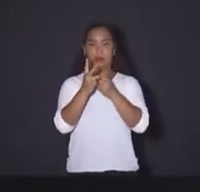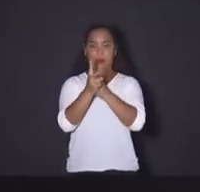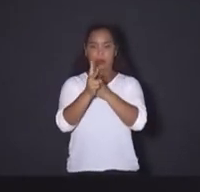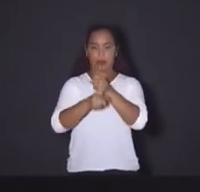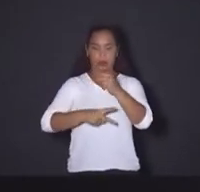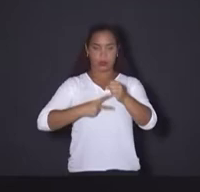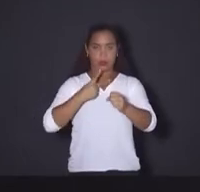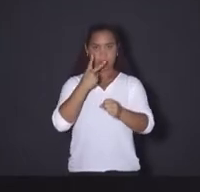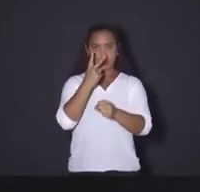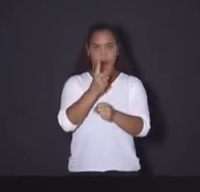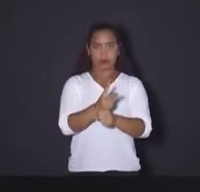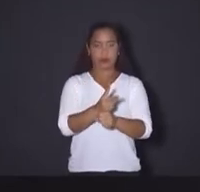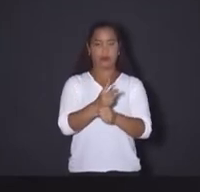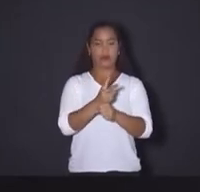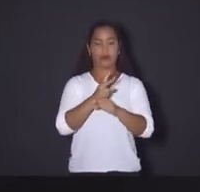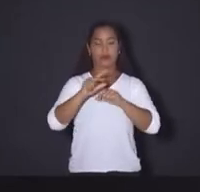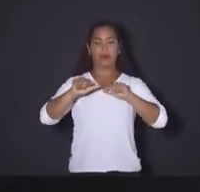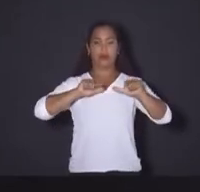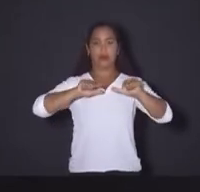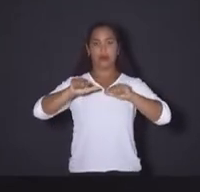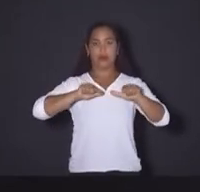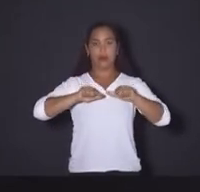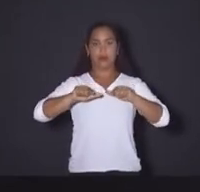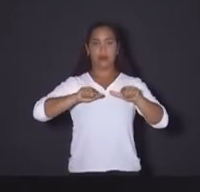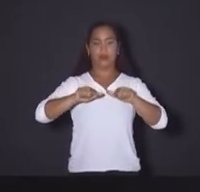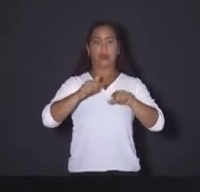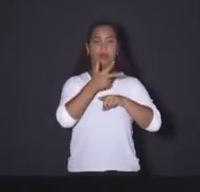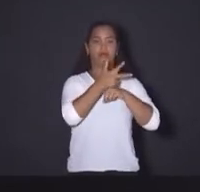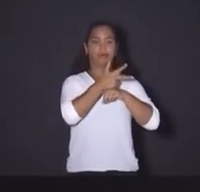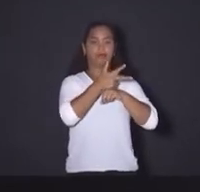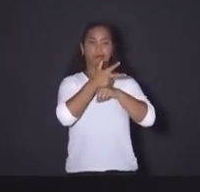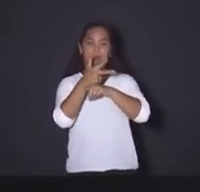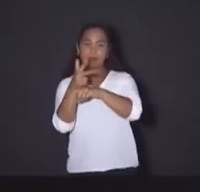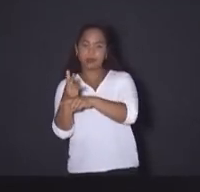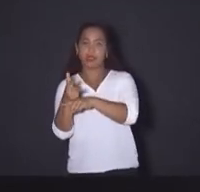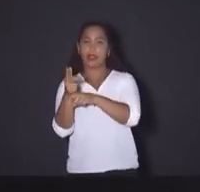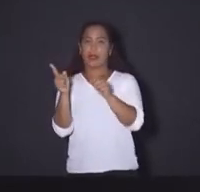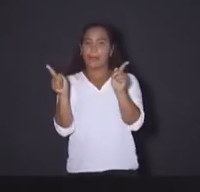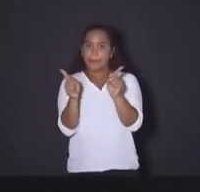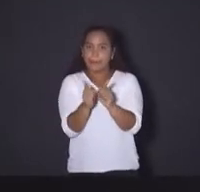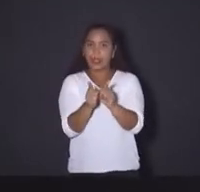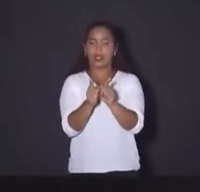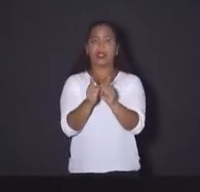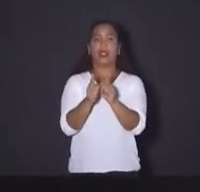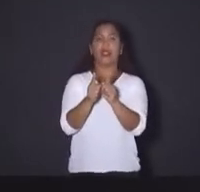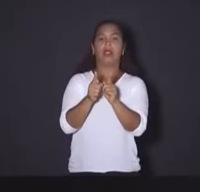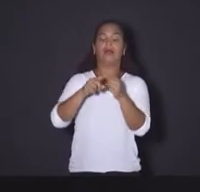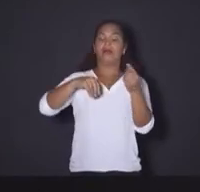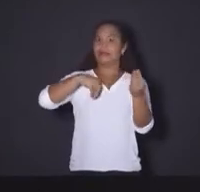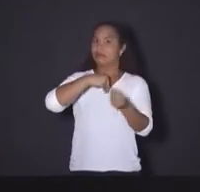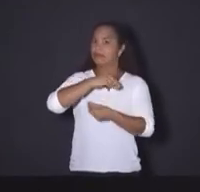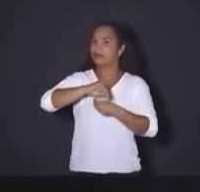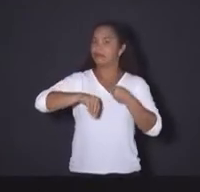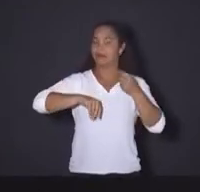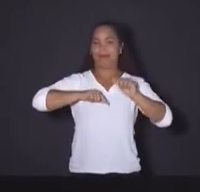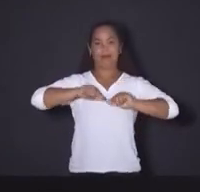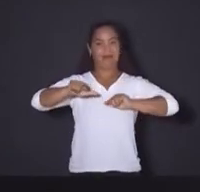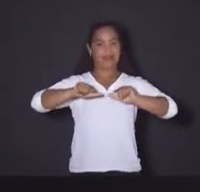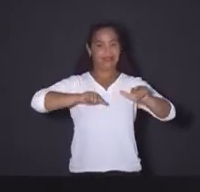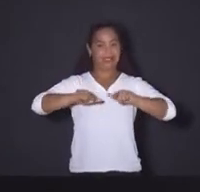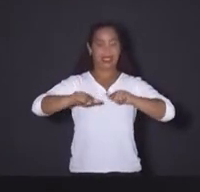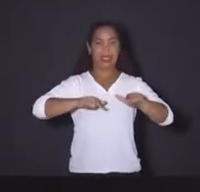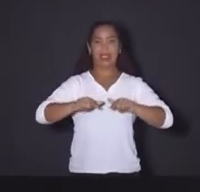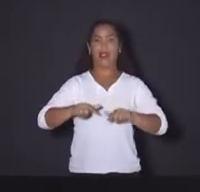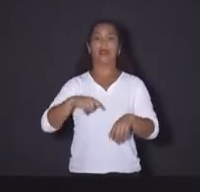trabalhando com curtas, o envolvimento de quem trabalha é enorme. Você tem quem está querendo